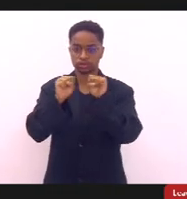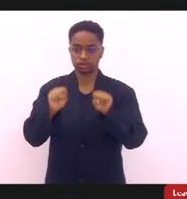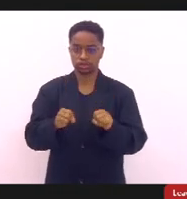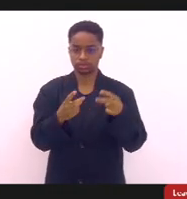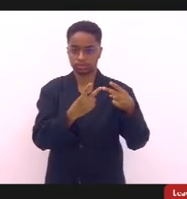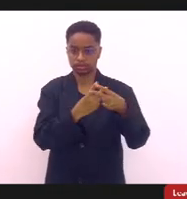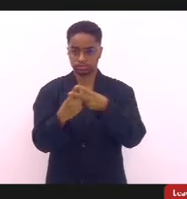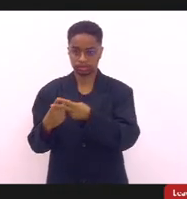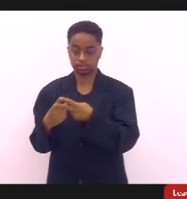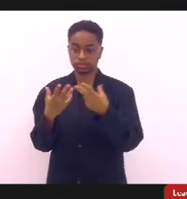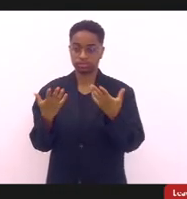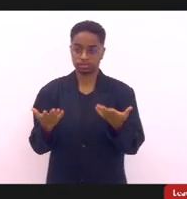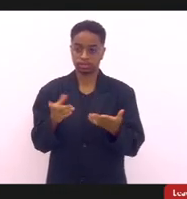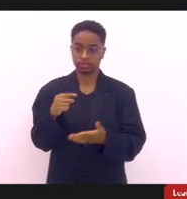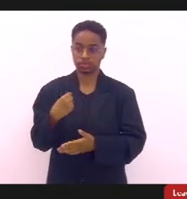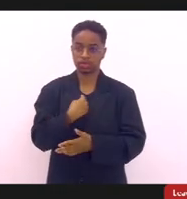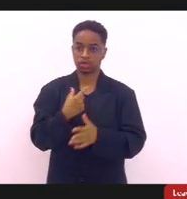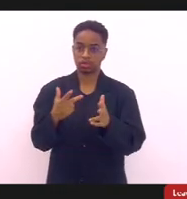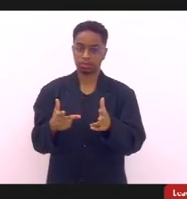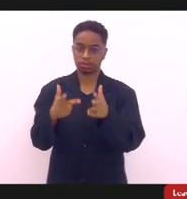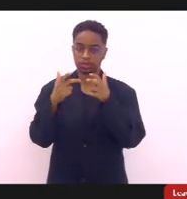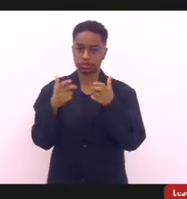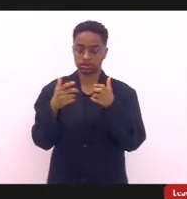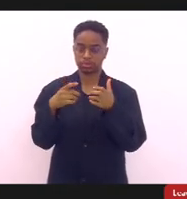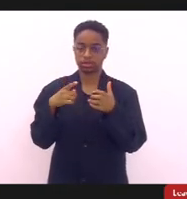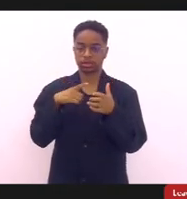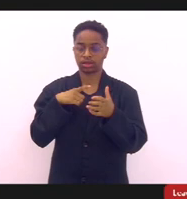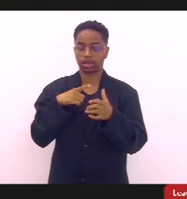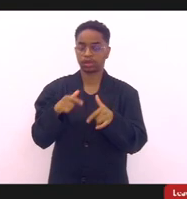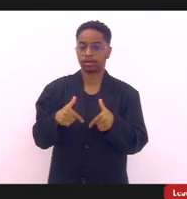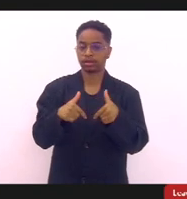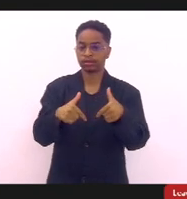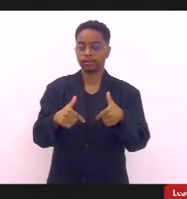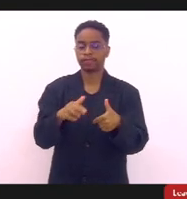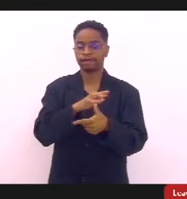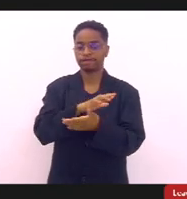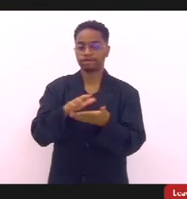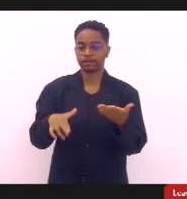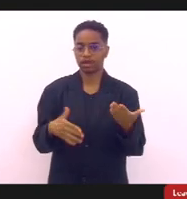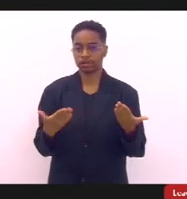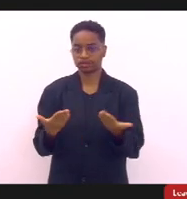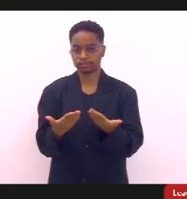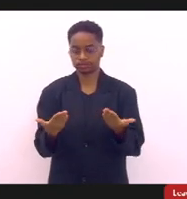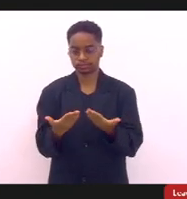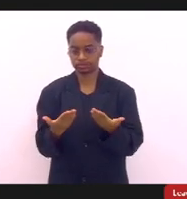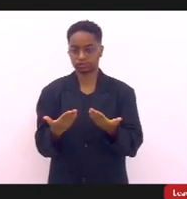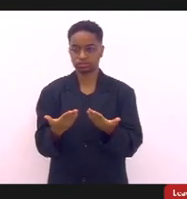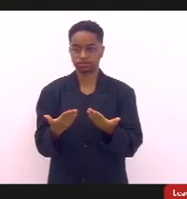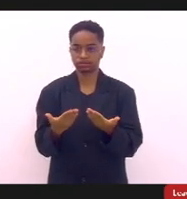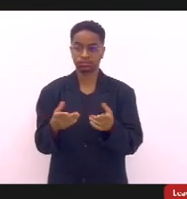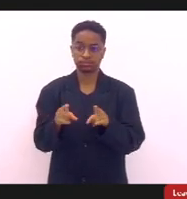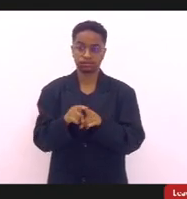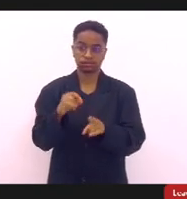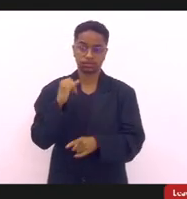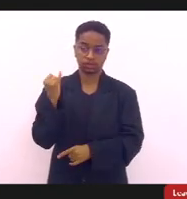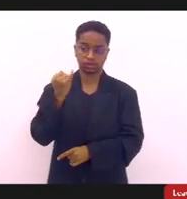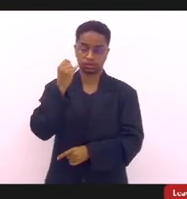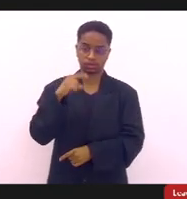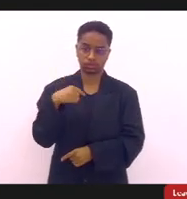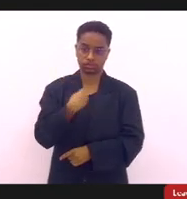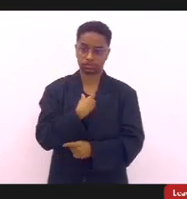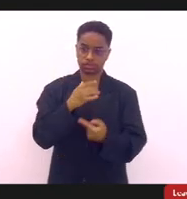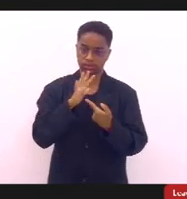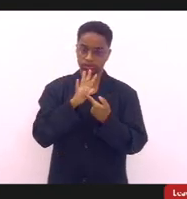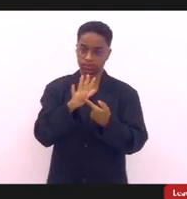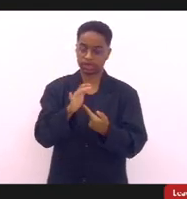prisional. Então, por aqui a gente vê várias ações que estão voltadas. Isso é importante a gente colocar,